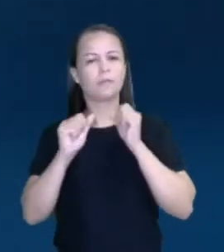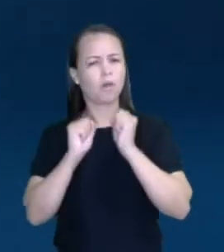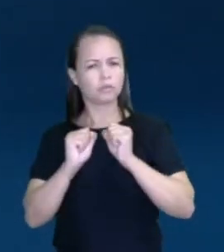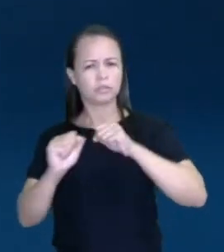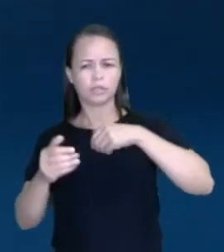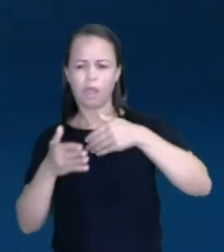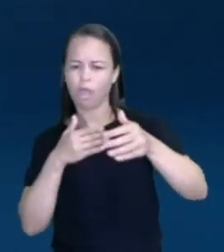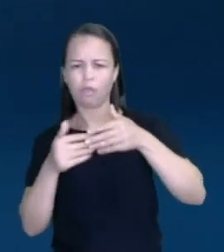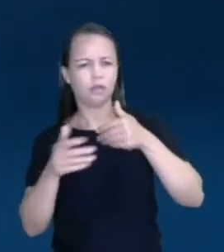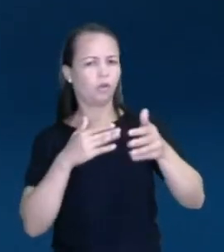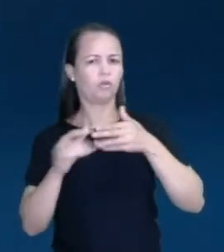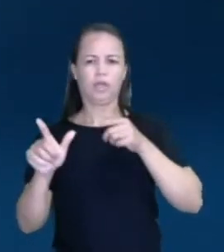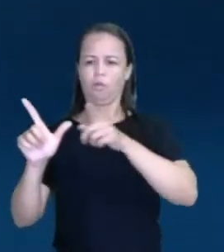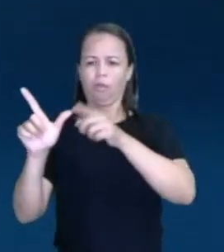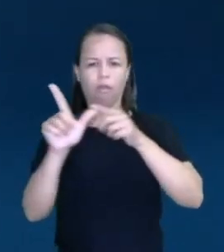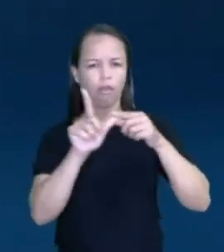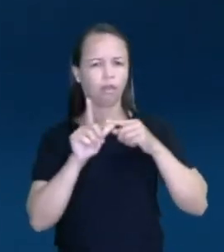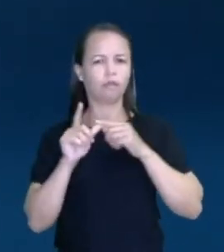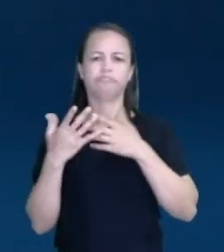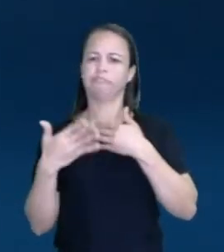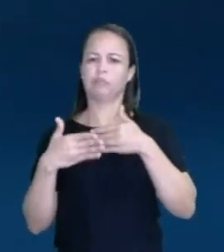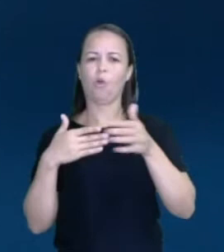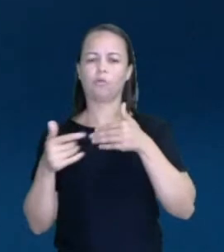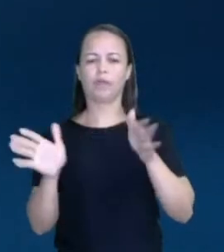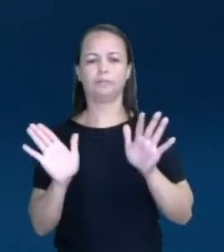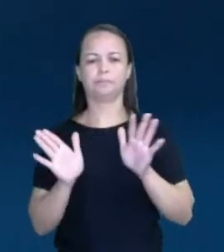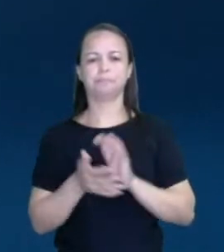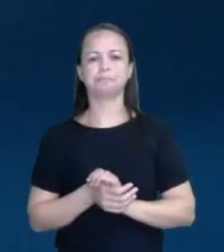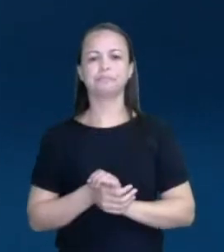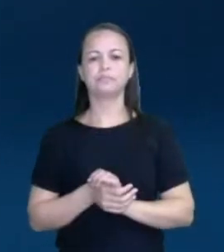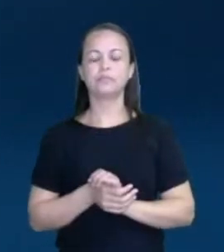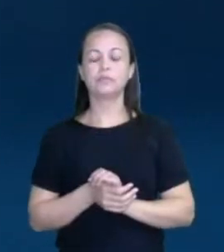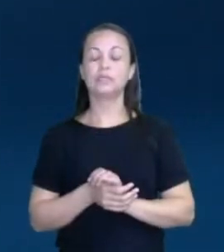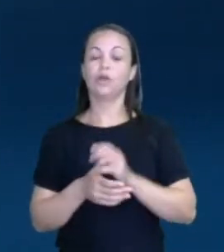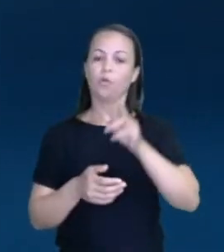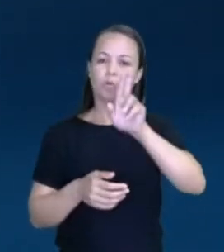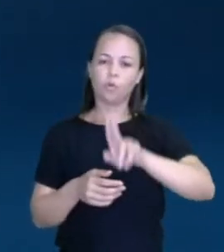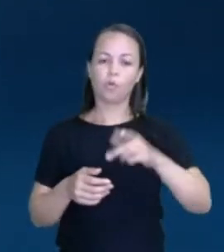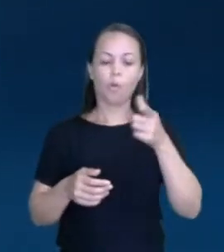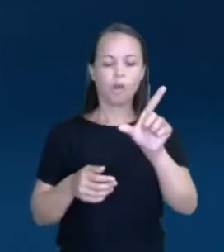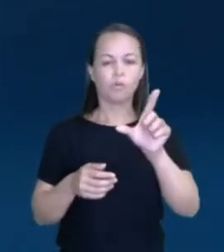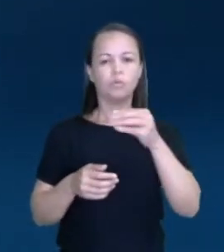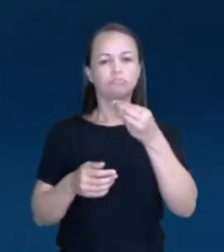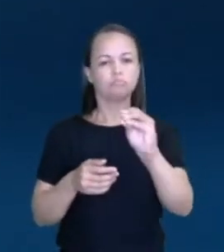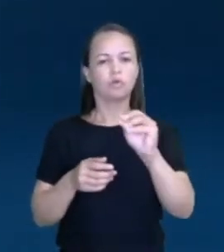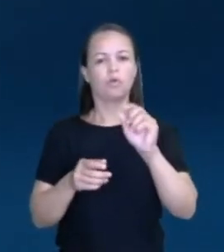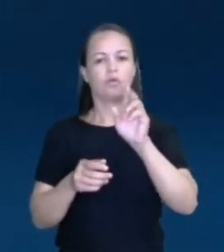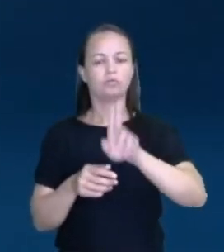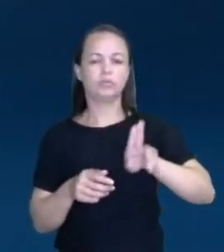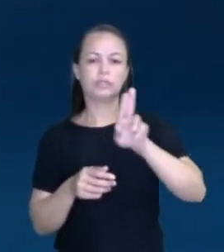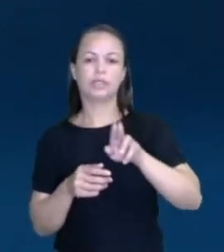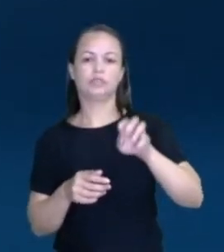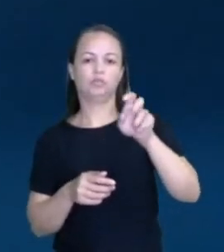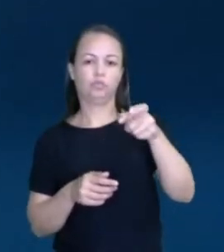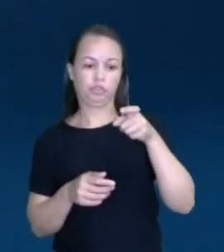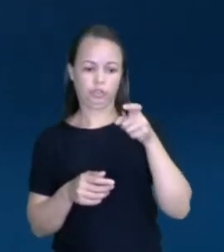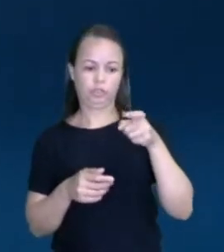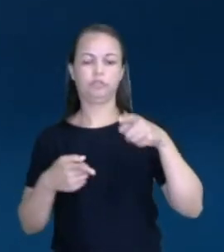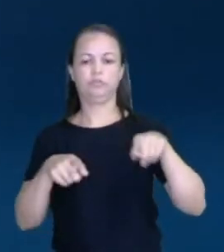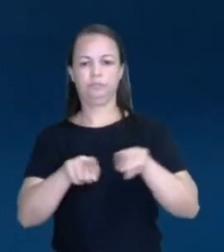pessoal. Tá certo? Vou colocar um outro exemplo aqui usando o x também, tá certo?